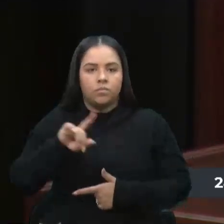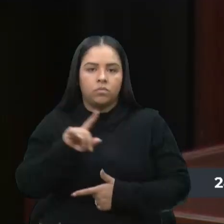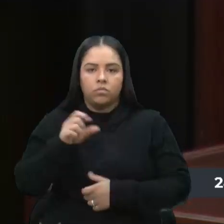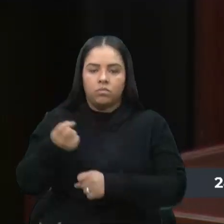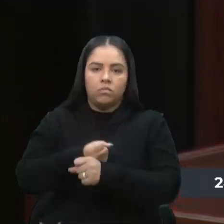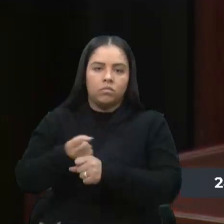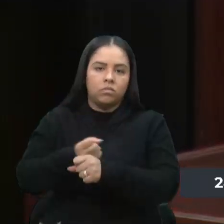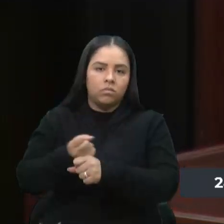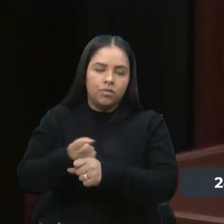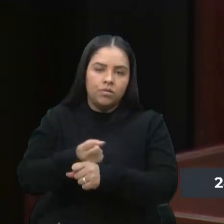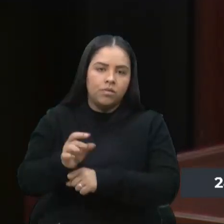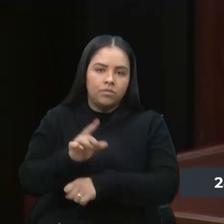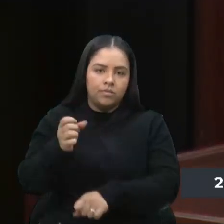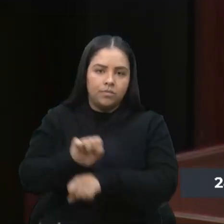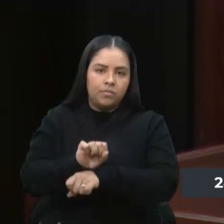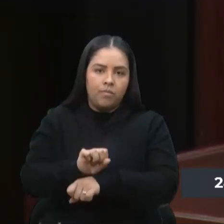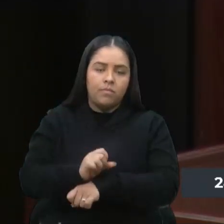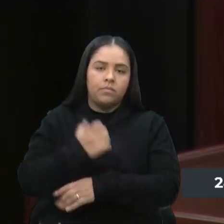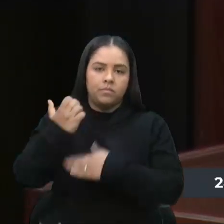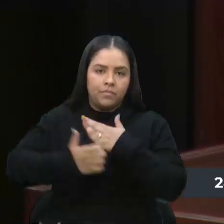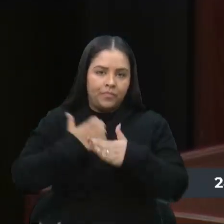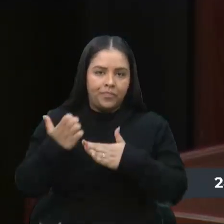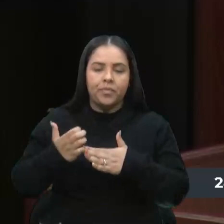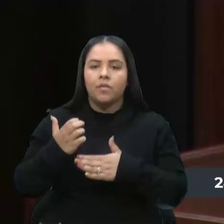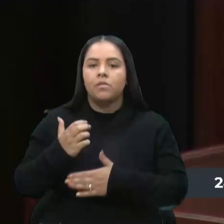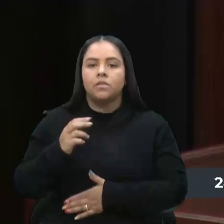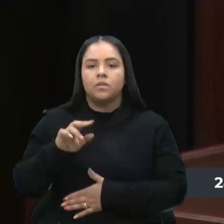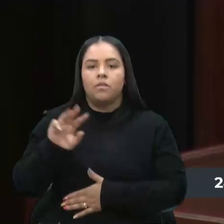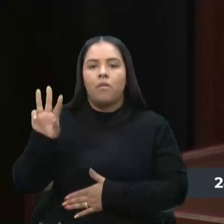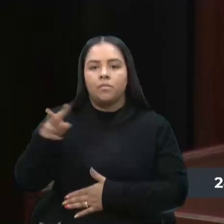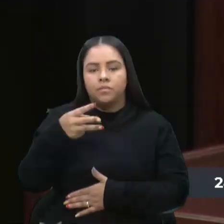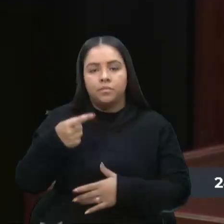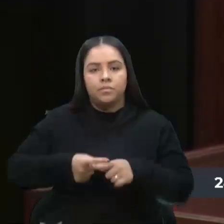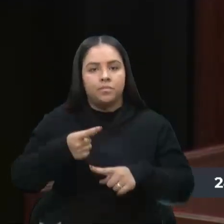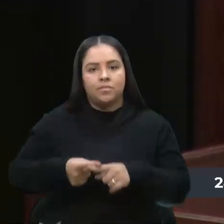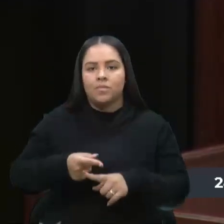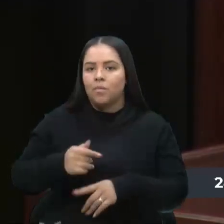anos refém da empresa Visate. Reforço que cobra uma